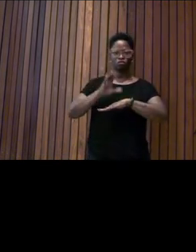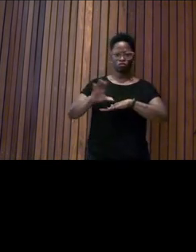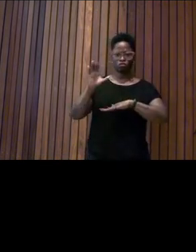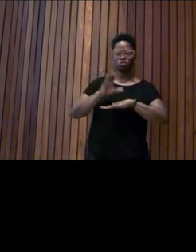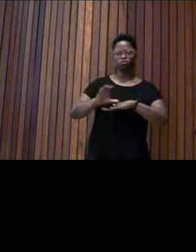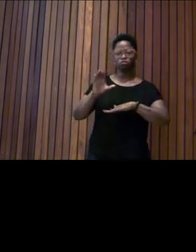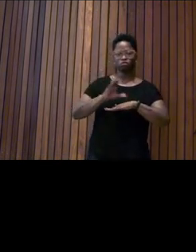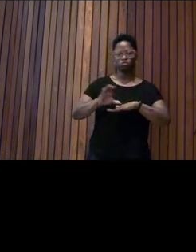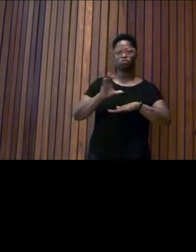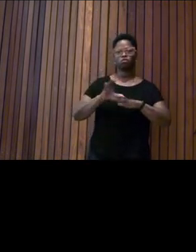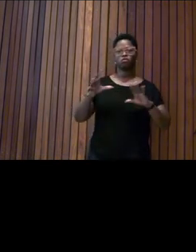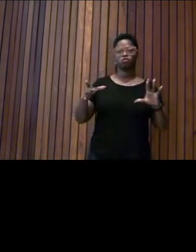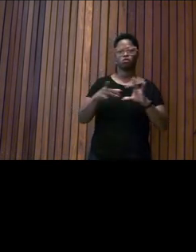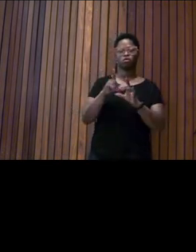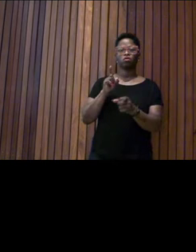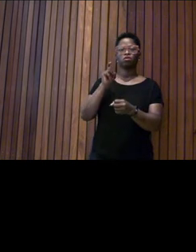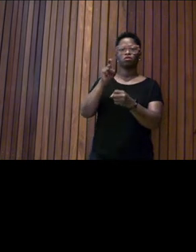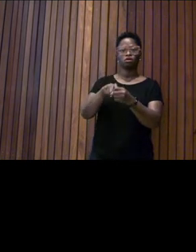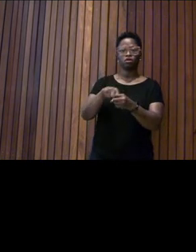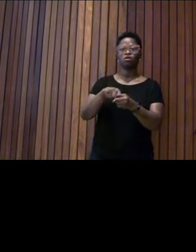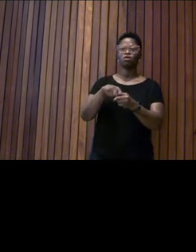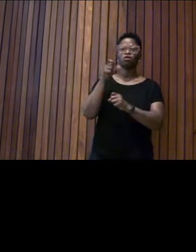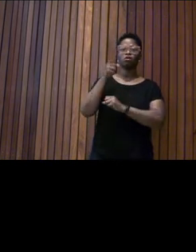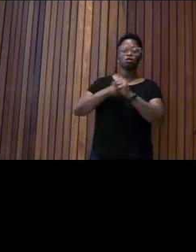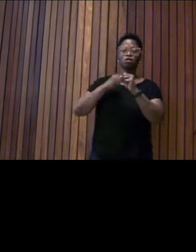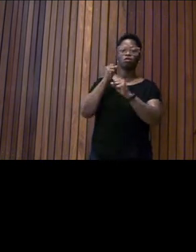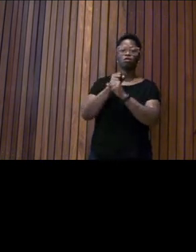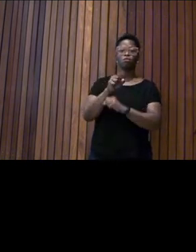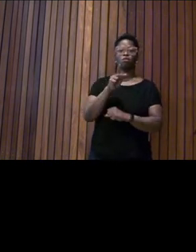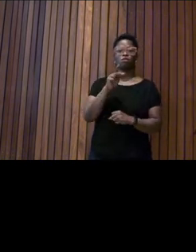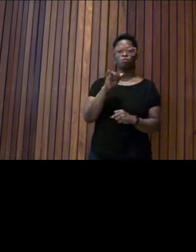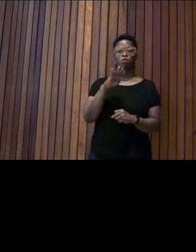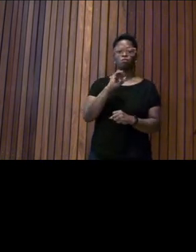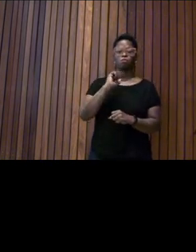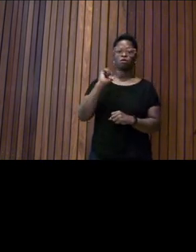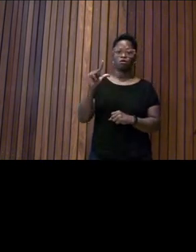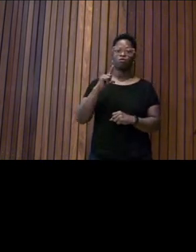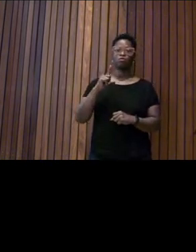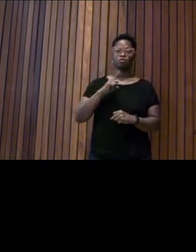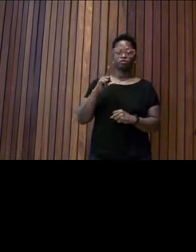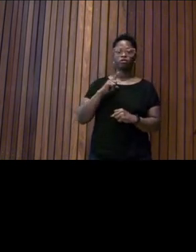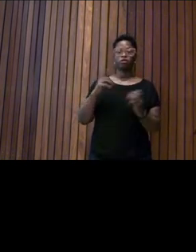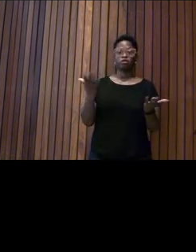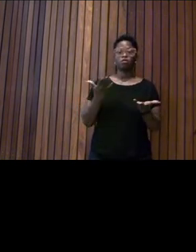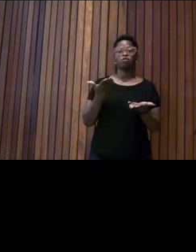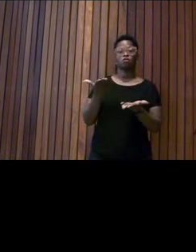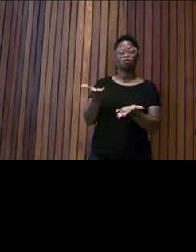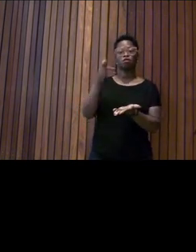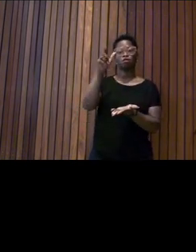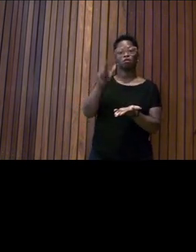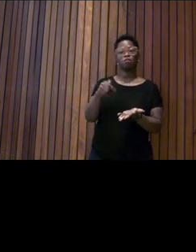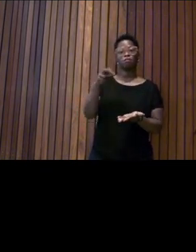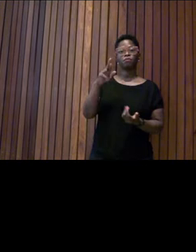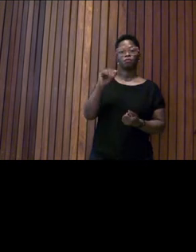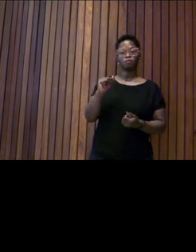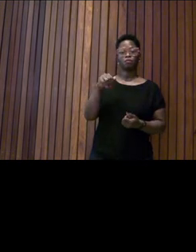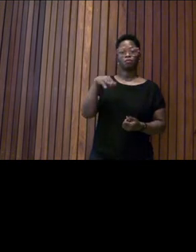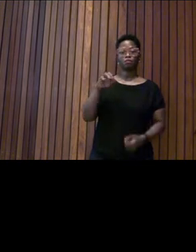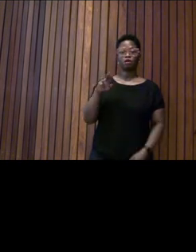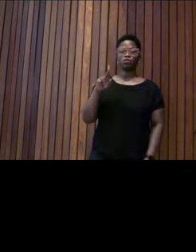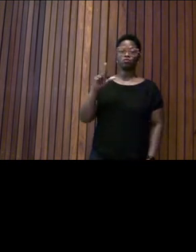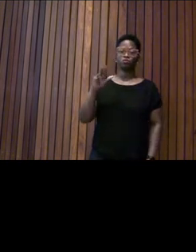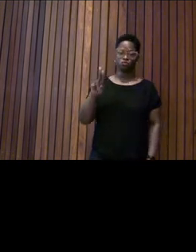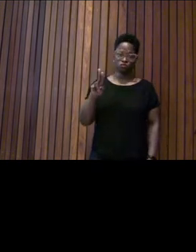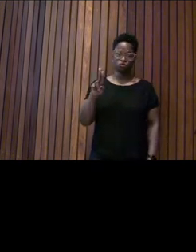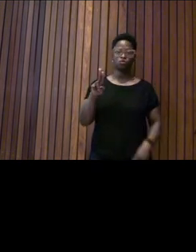né, vinculados, né, à obra do Pombal, e está aí a cargo da Maria Luísa, carinhosamente, que a gente chama de Malu, né,